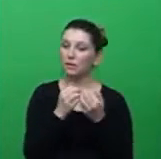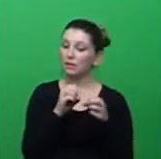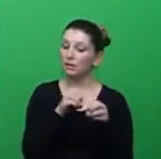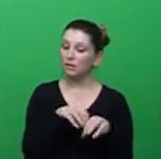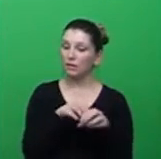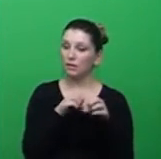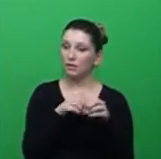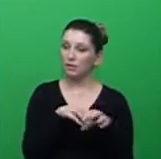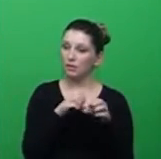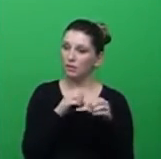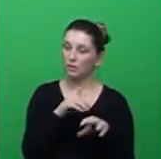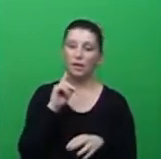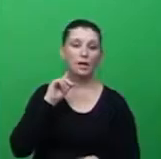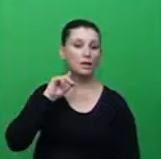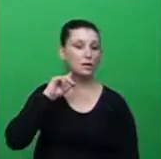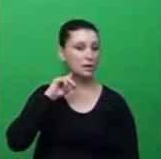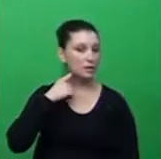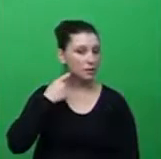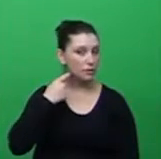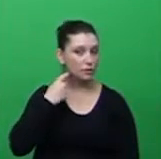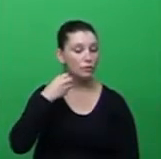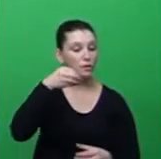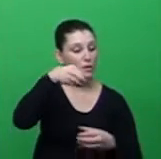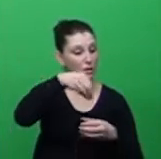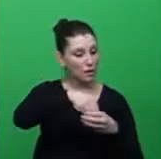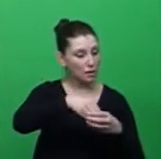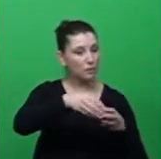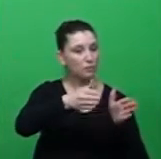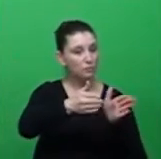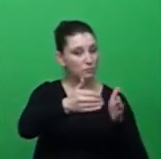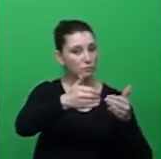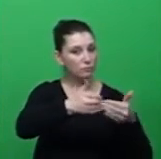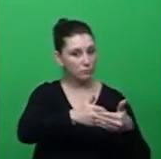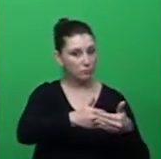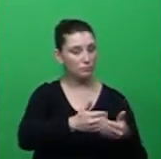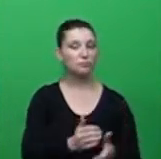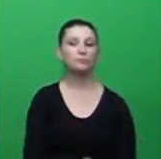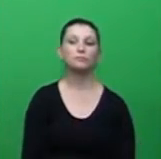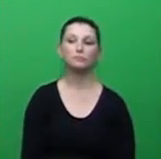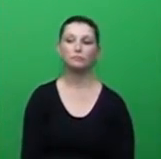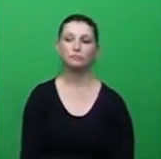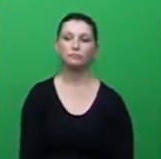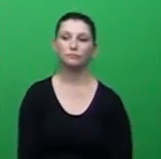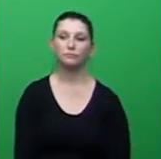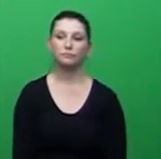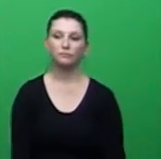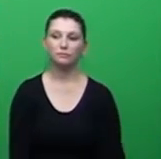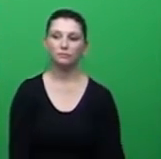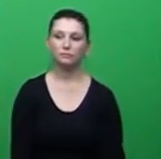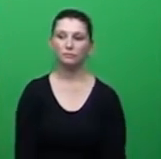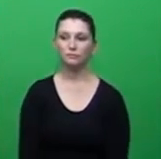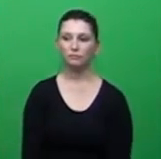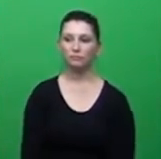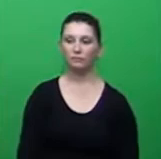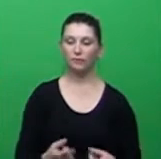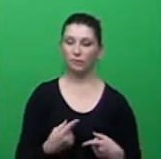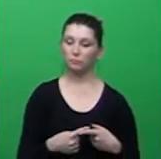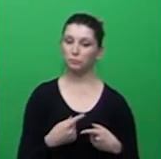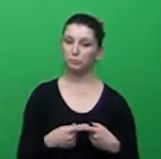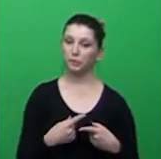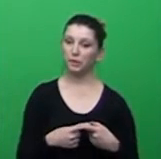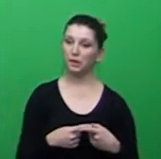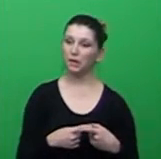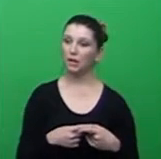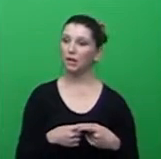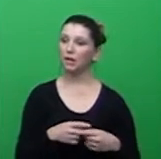de que o lixo tem que ser depositado no lixo. Então, não confundam, na minha avaliação,